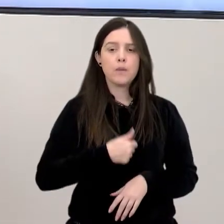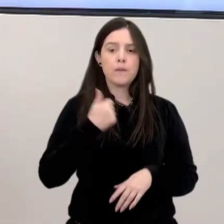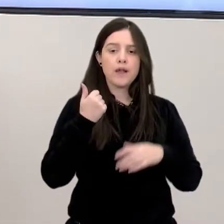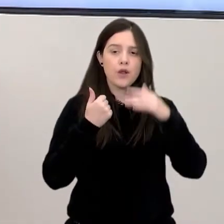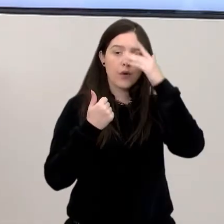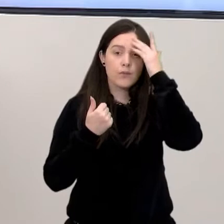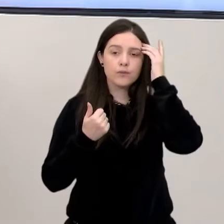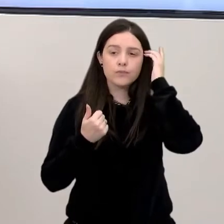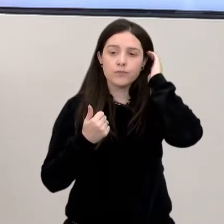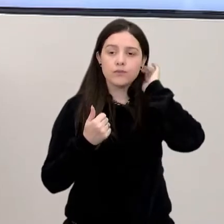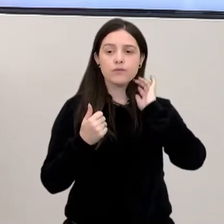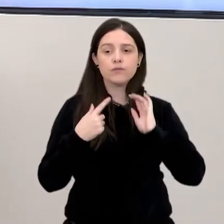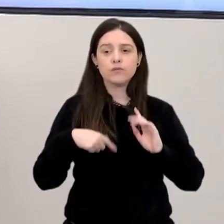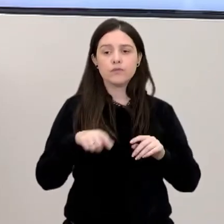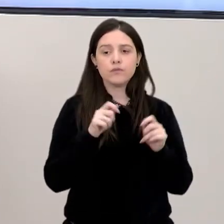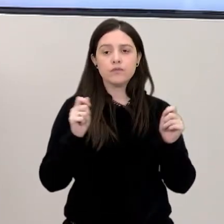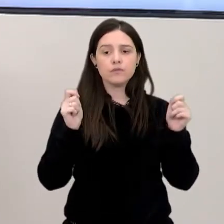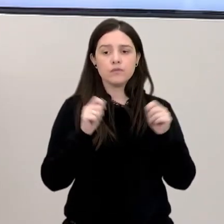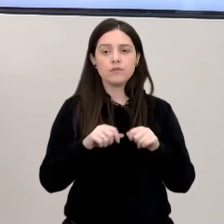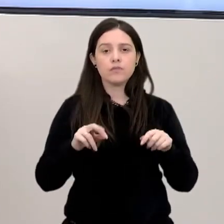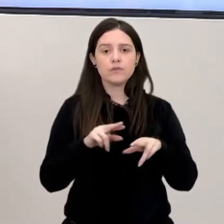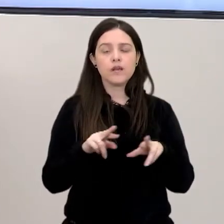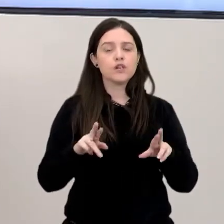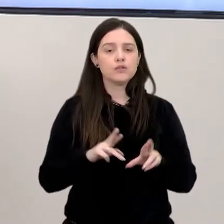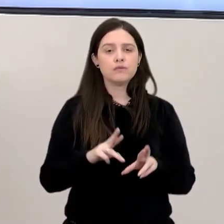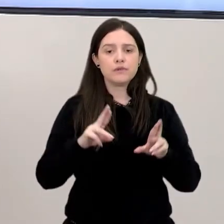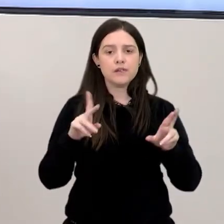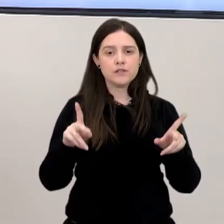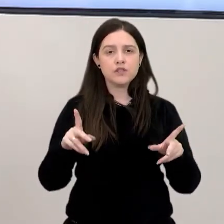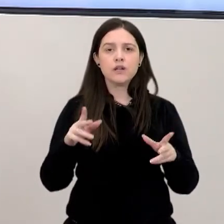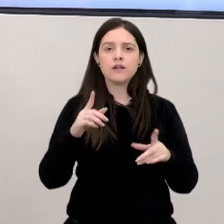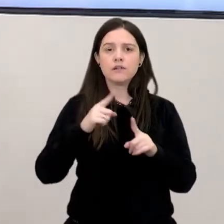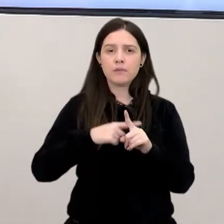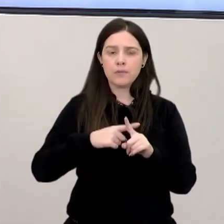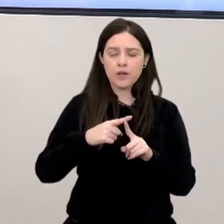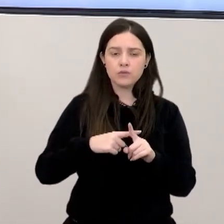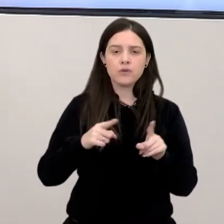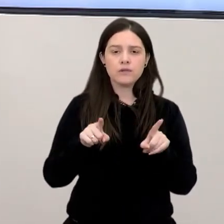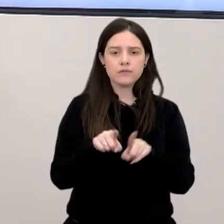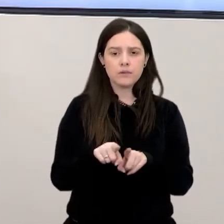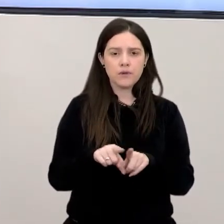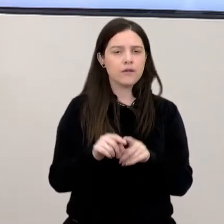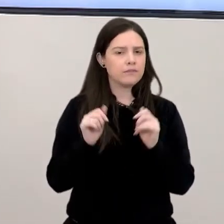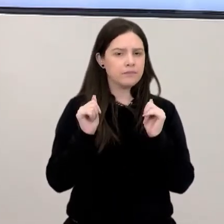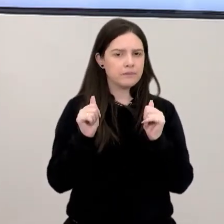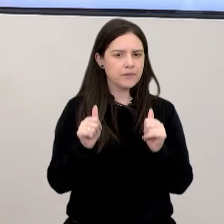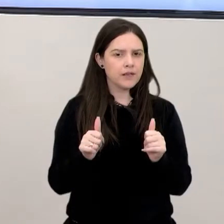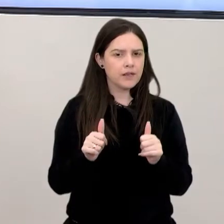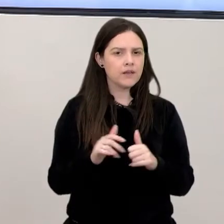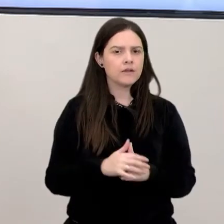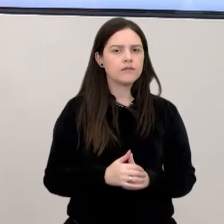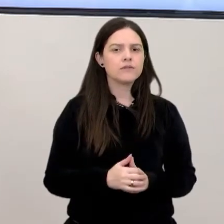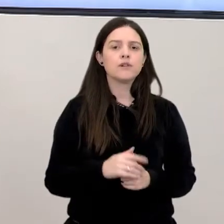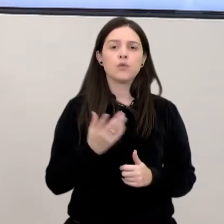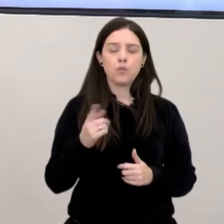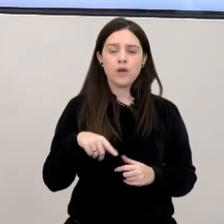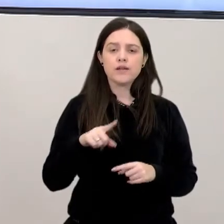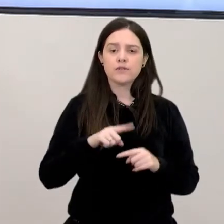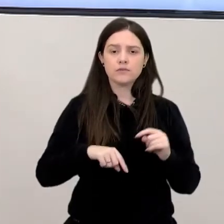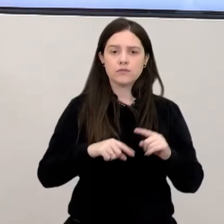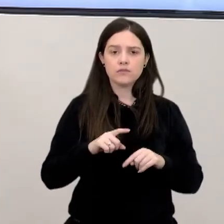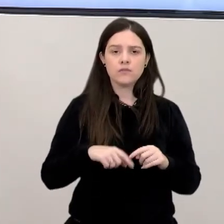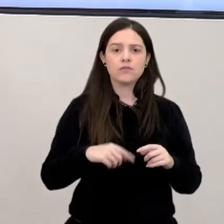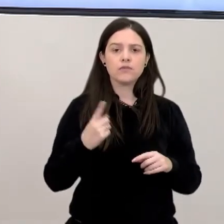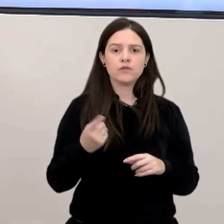usar água gelada para você ver a diferença de temperatura de uma coisa da outra. Beleza? Então, com esses materiais, vamos lá